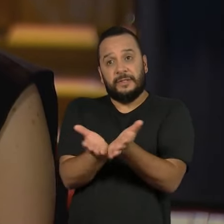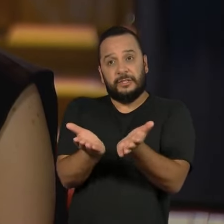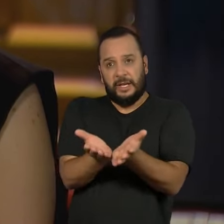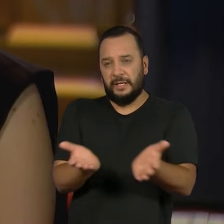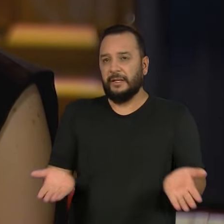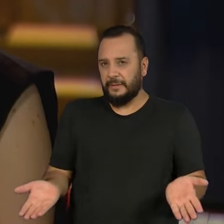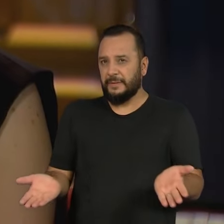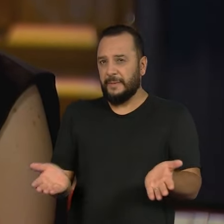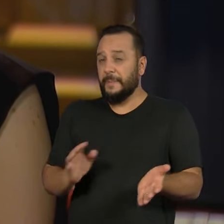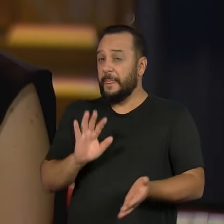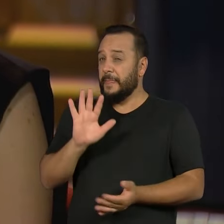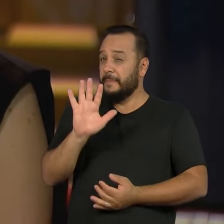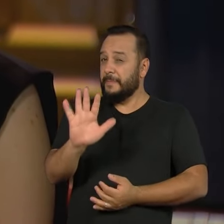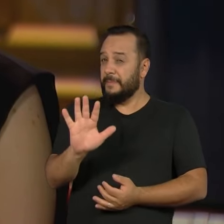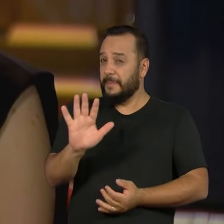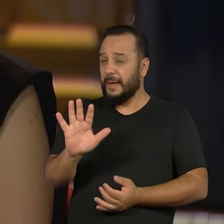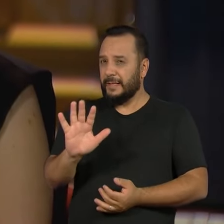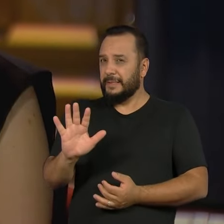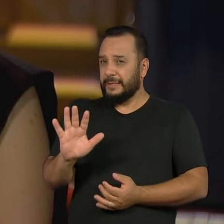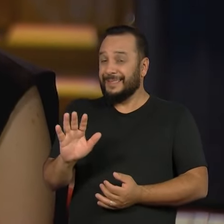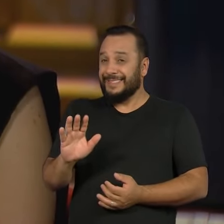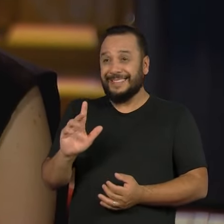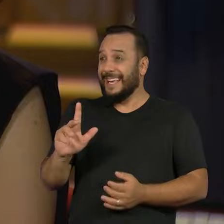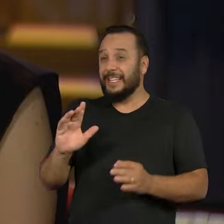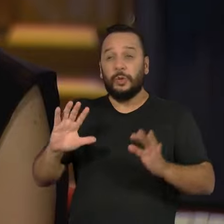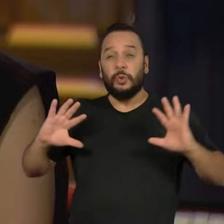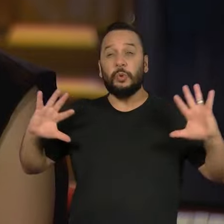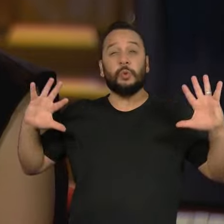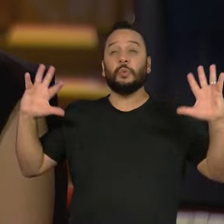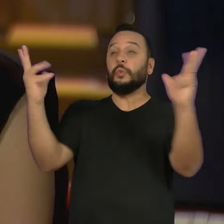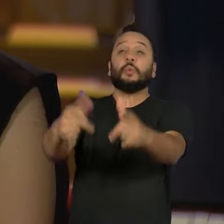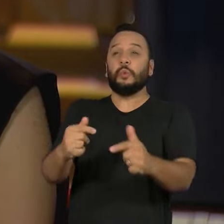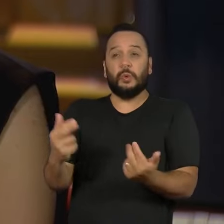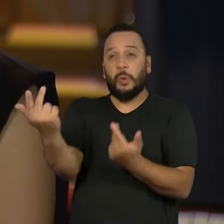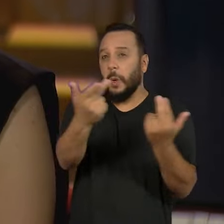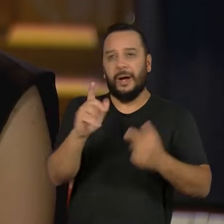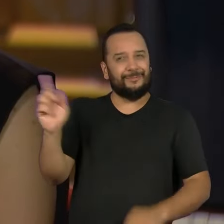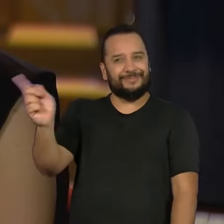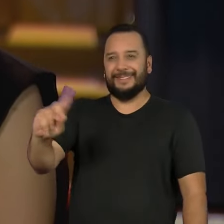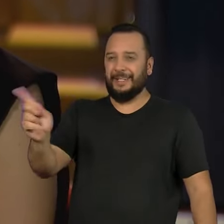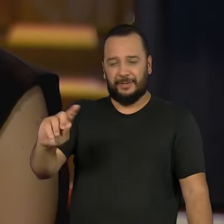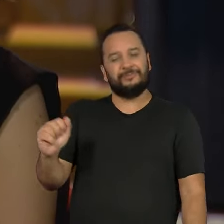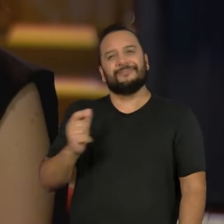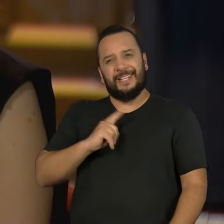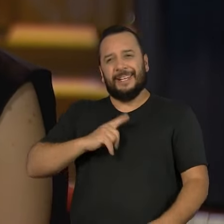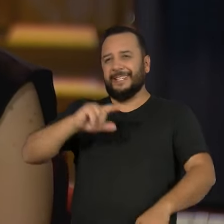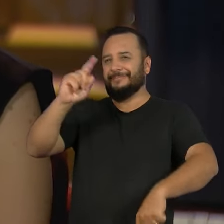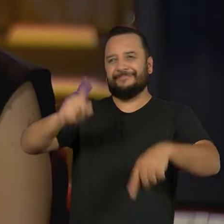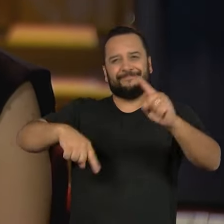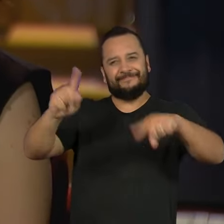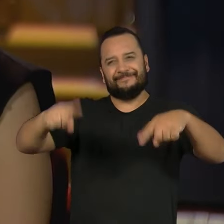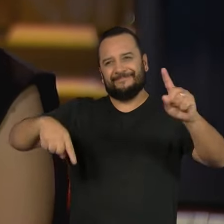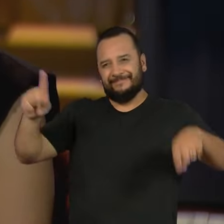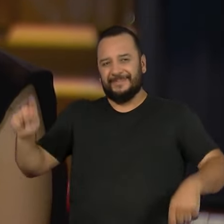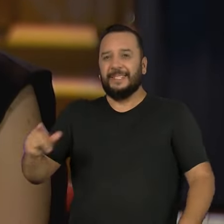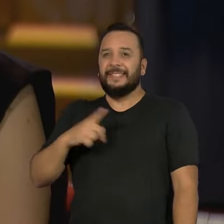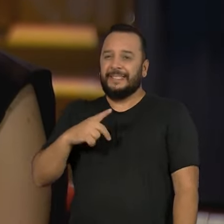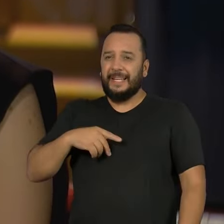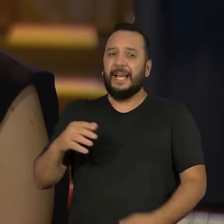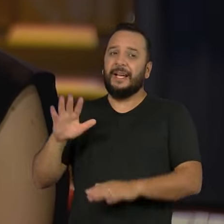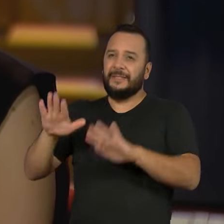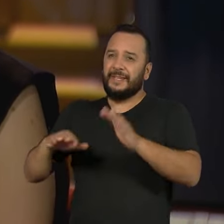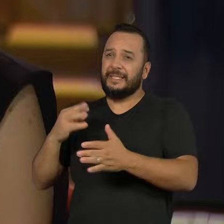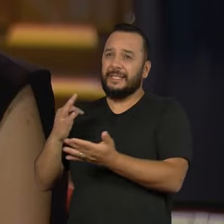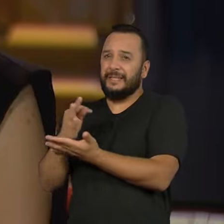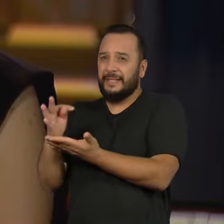eh necessariamente a totalidade da diversidade do campo evangélico pode ter alinhamentos teológicos